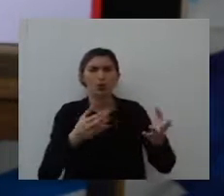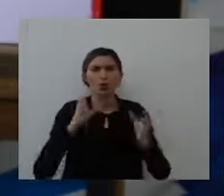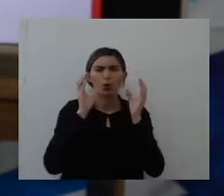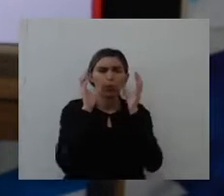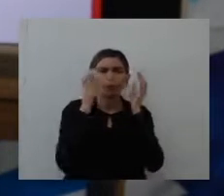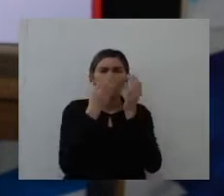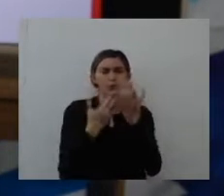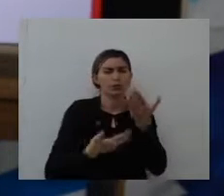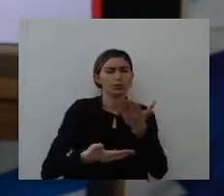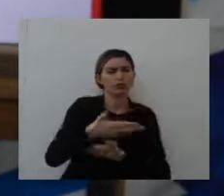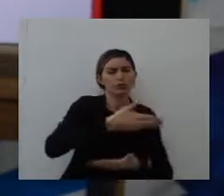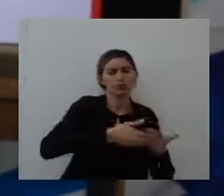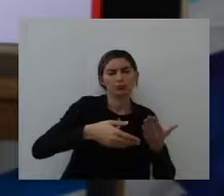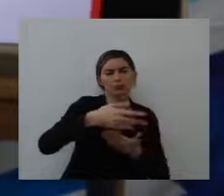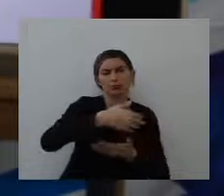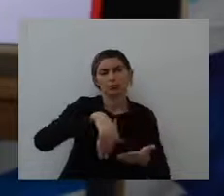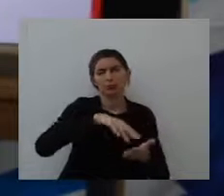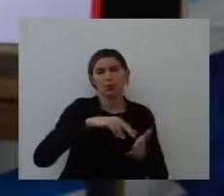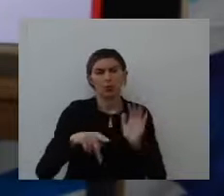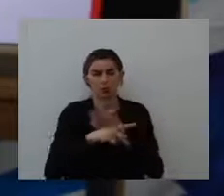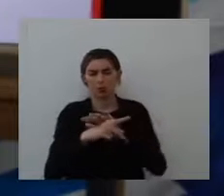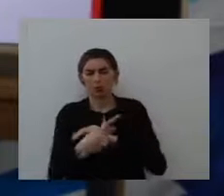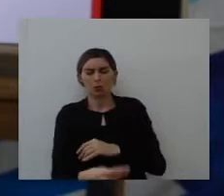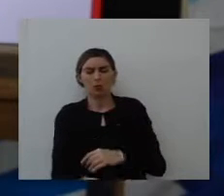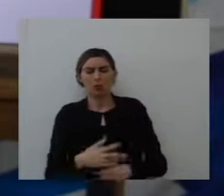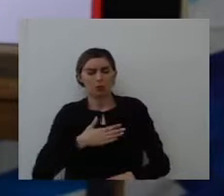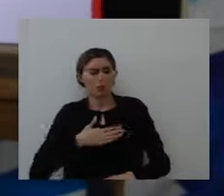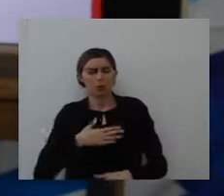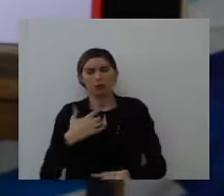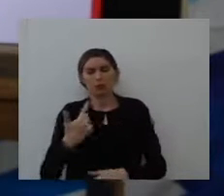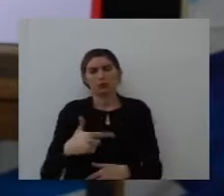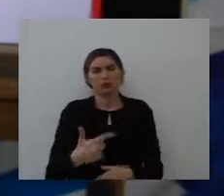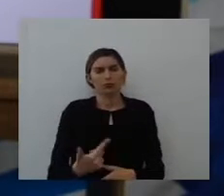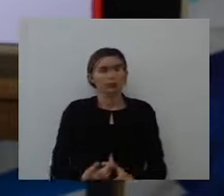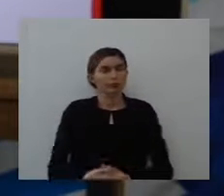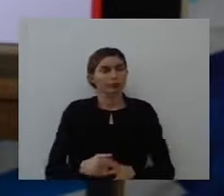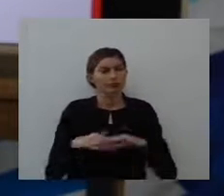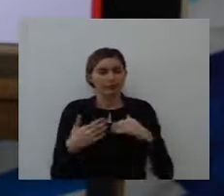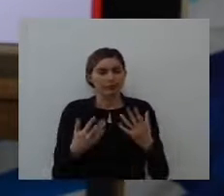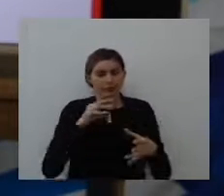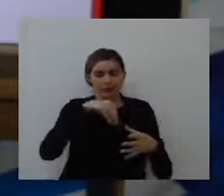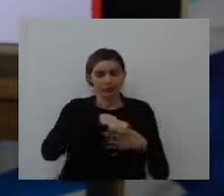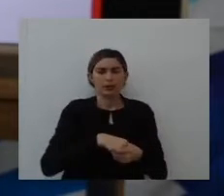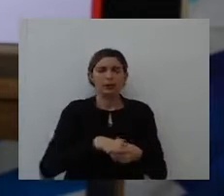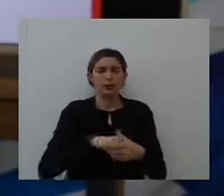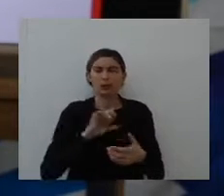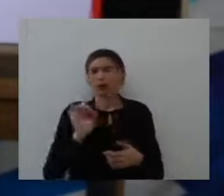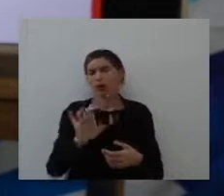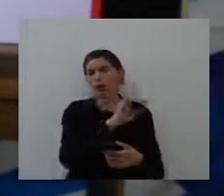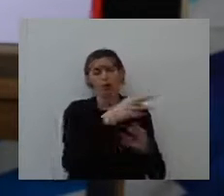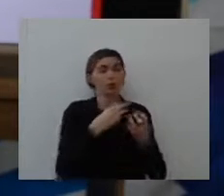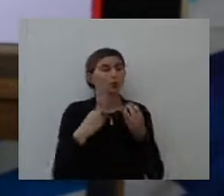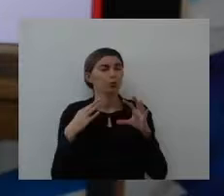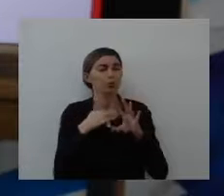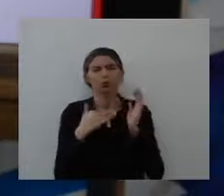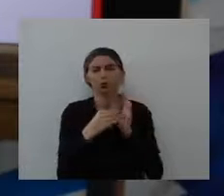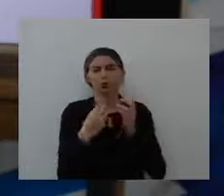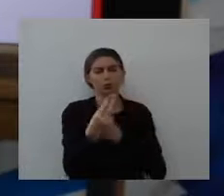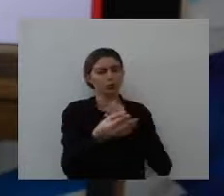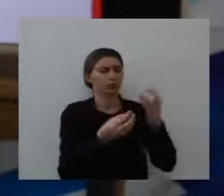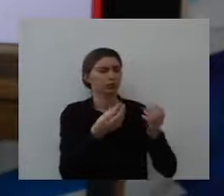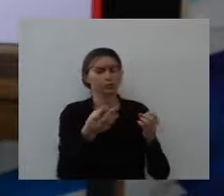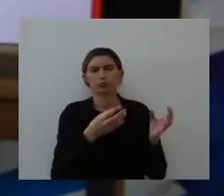comunidade sem propriedade privada. Tá bem? Então, dentro do genus, tudo era de todo